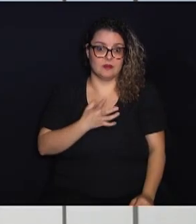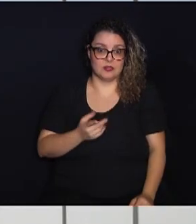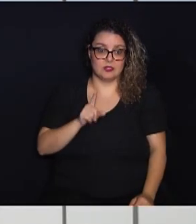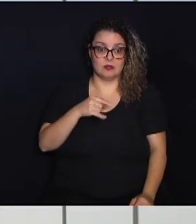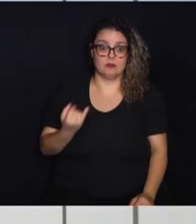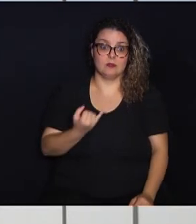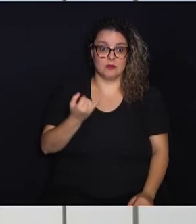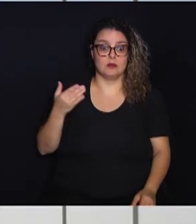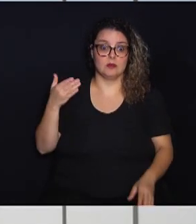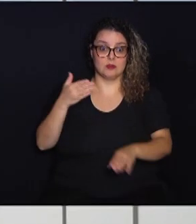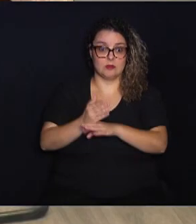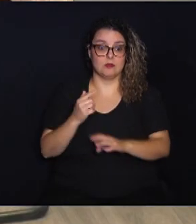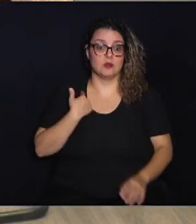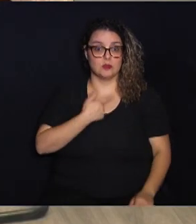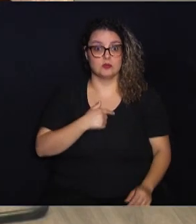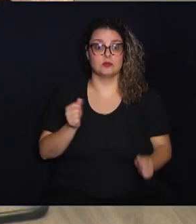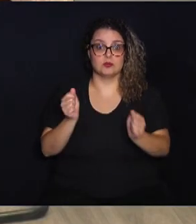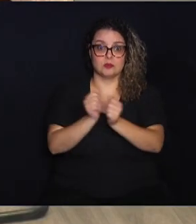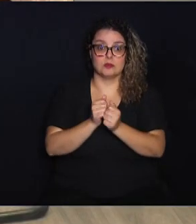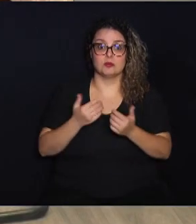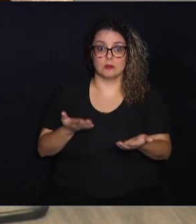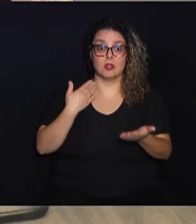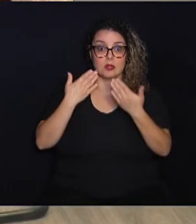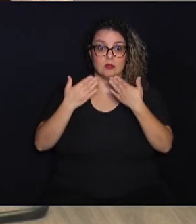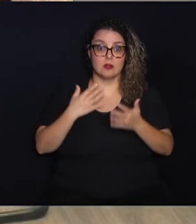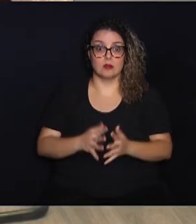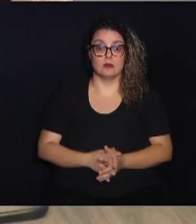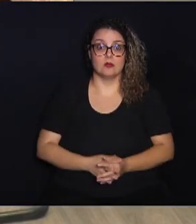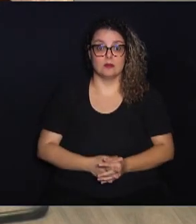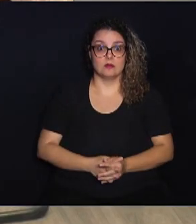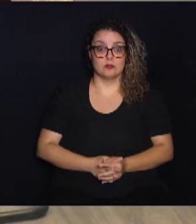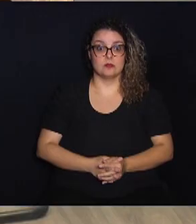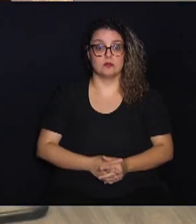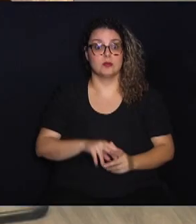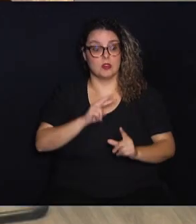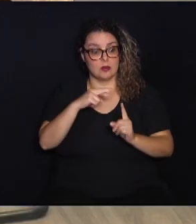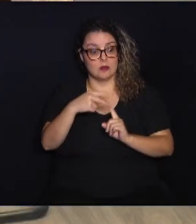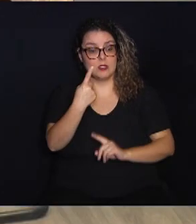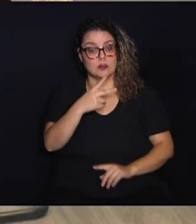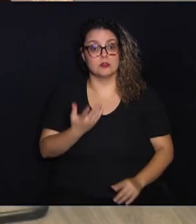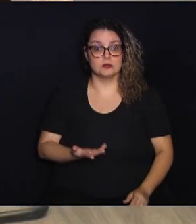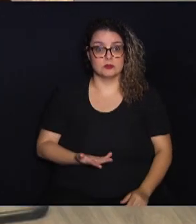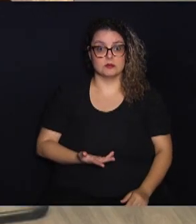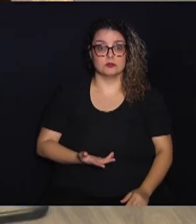importante a sua participação com a gente aqui, esse nosso bate-papo, você deixando o seu ponto de vista, né,